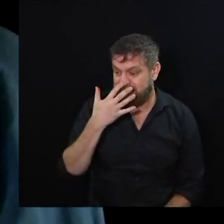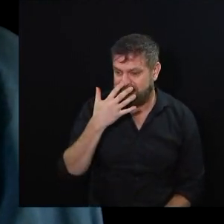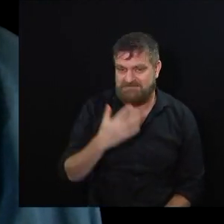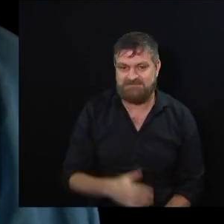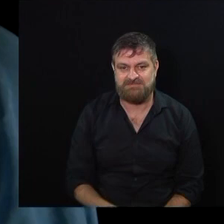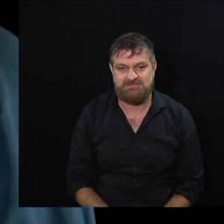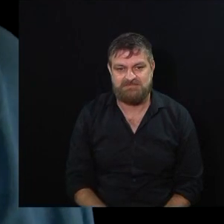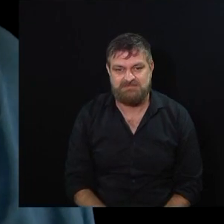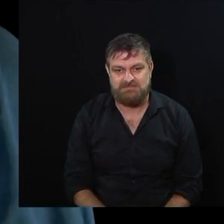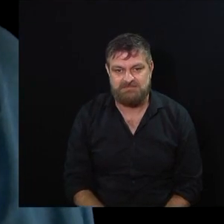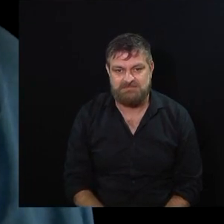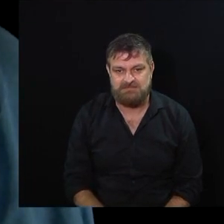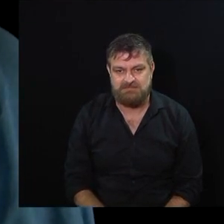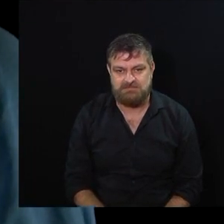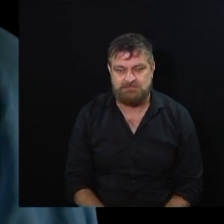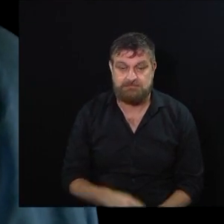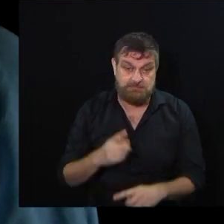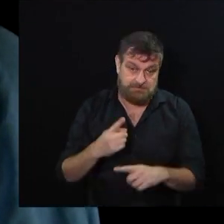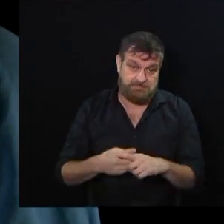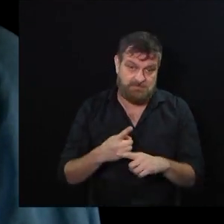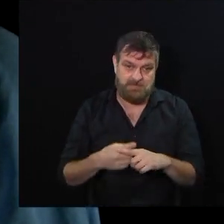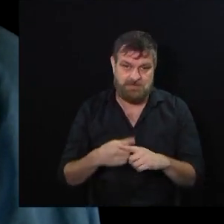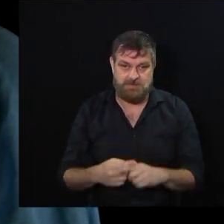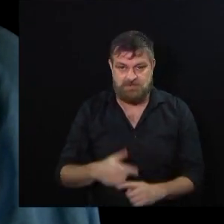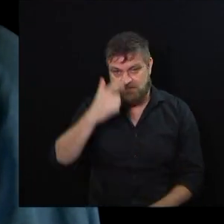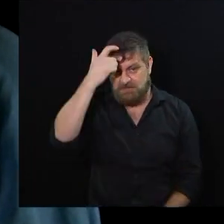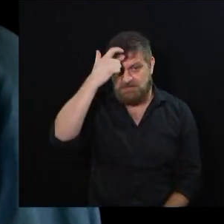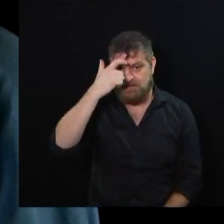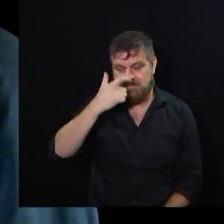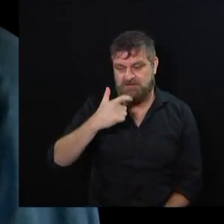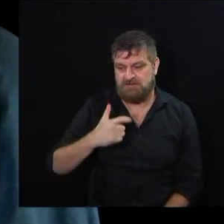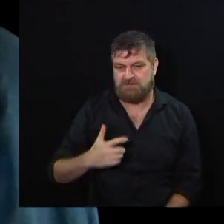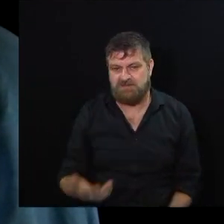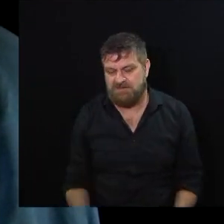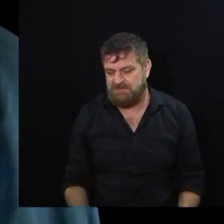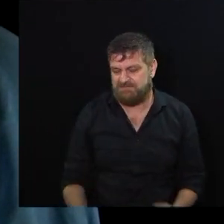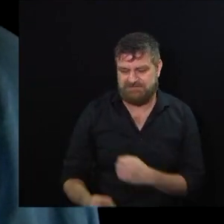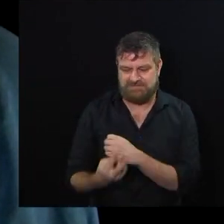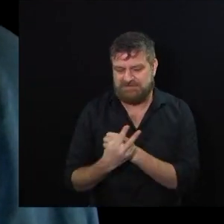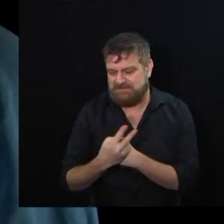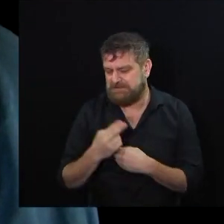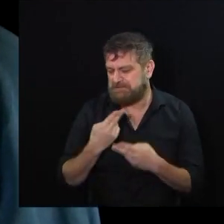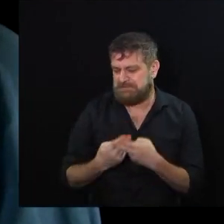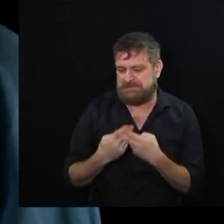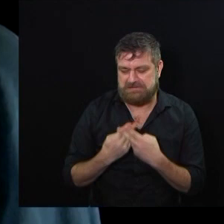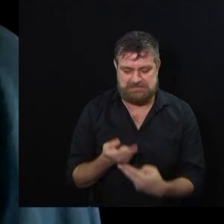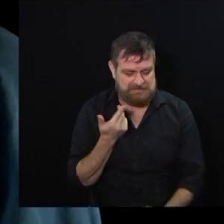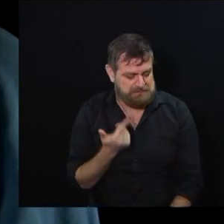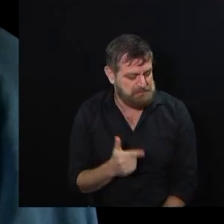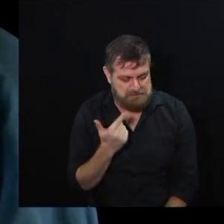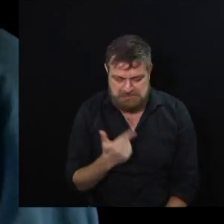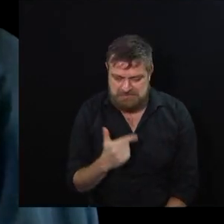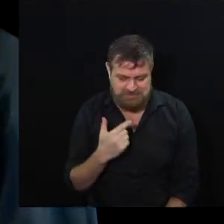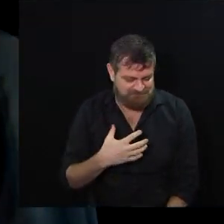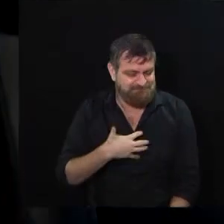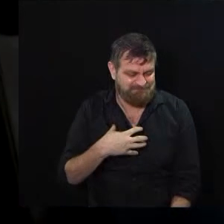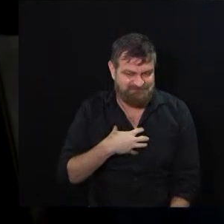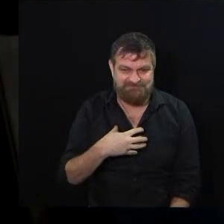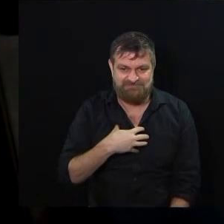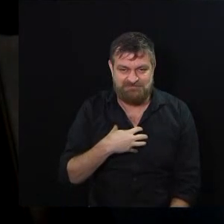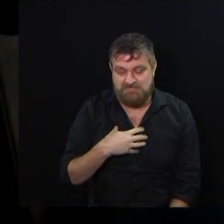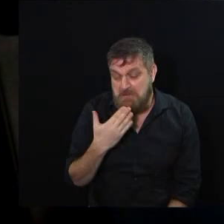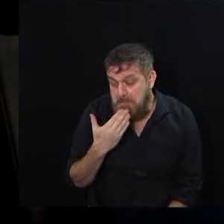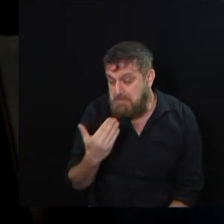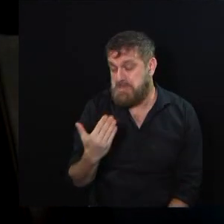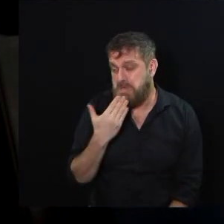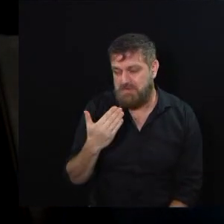Porque eu sou meio descuidado, eu não tenho muita paciência. Eu não sou muito de pedir as coisas para os outros.